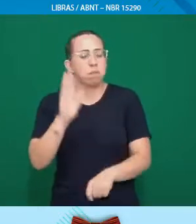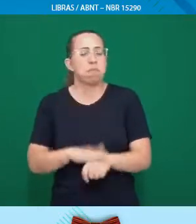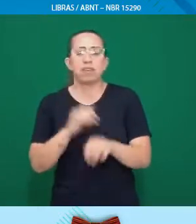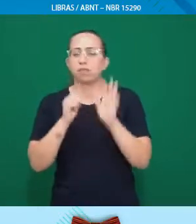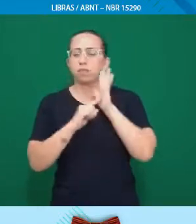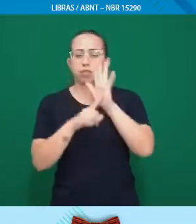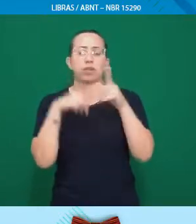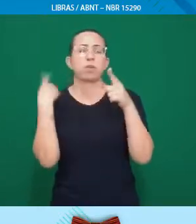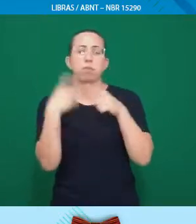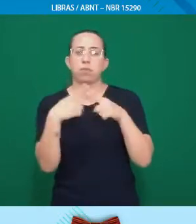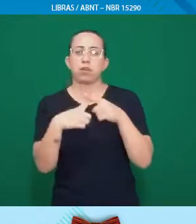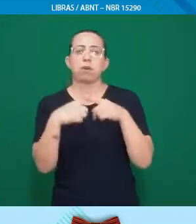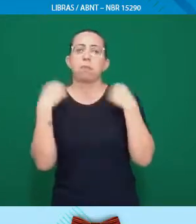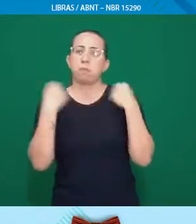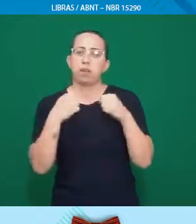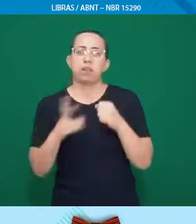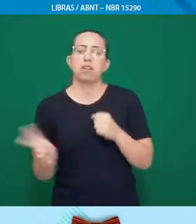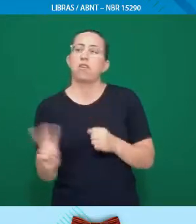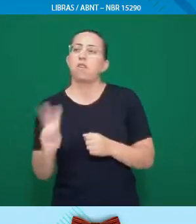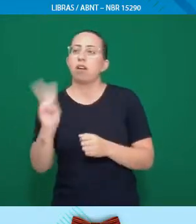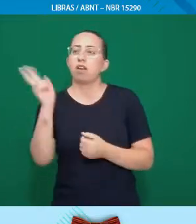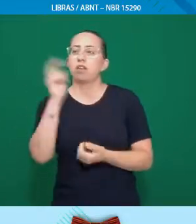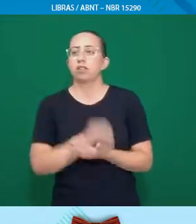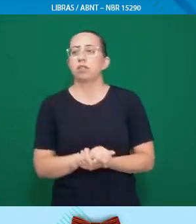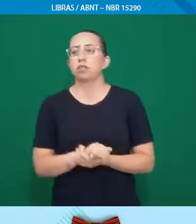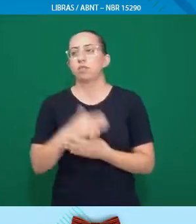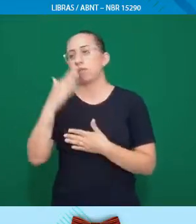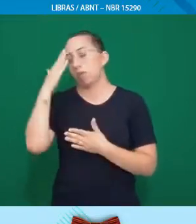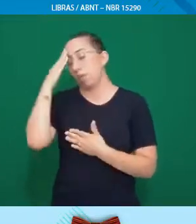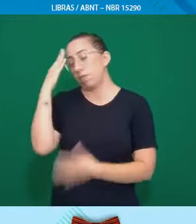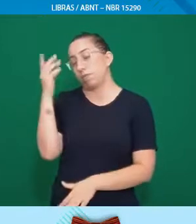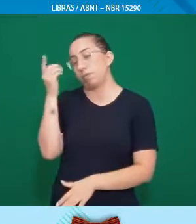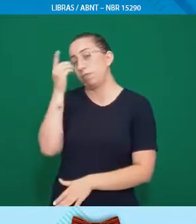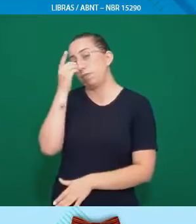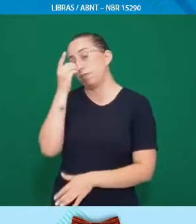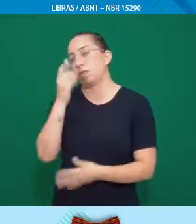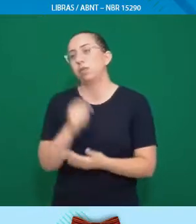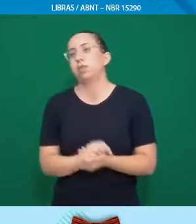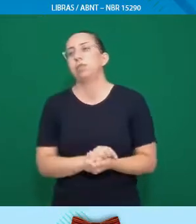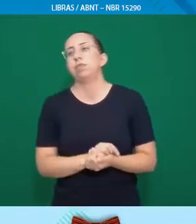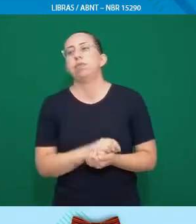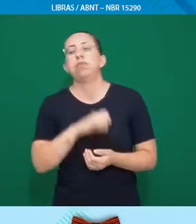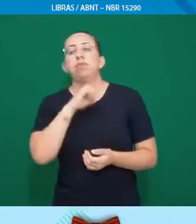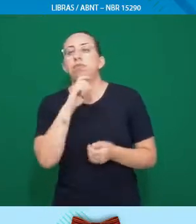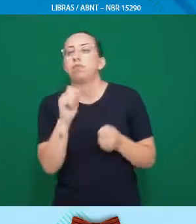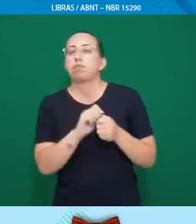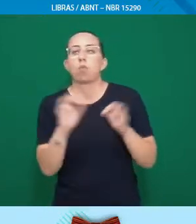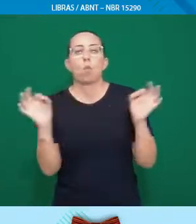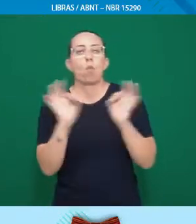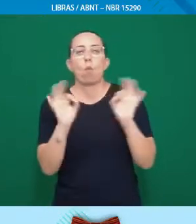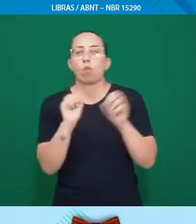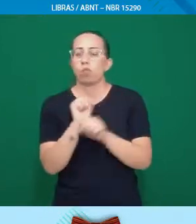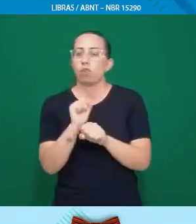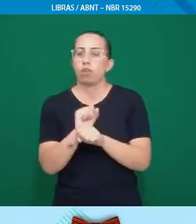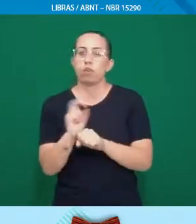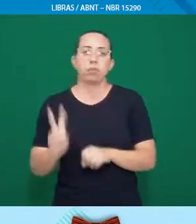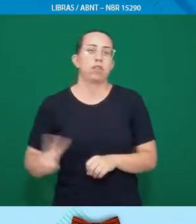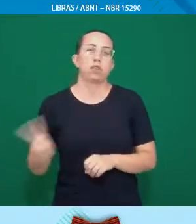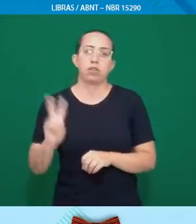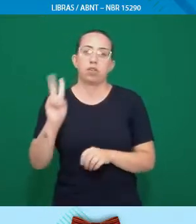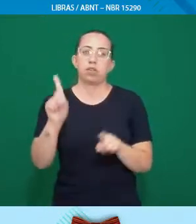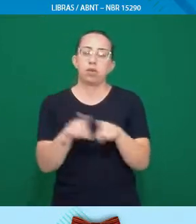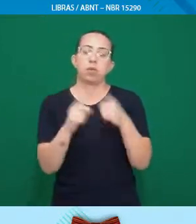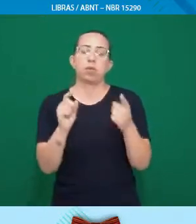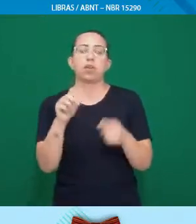agradecendo decoração dá uma limpei lá pelo reconhecimento como e nós não fazemos para esperando reconhecimento mas quando